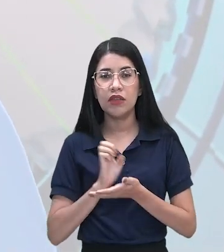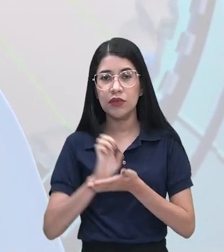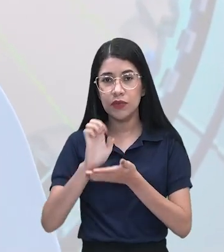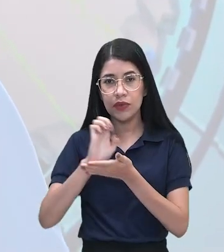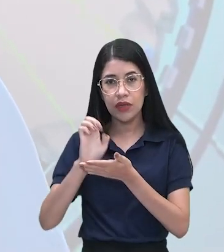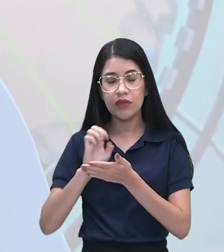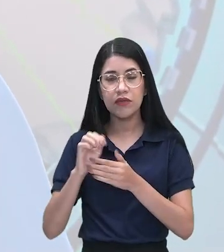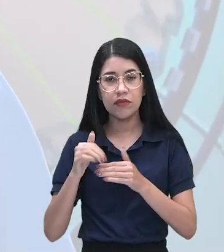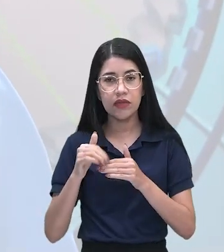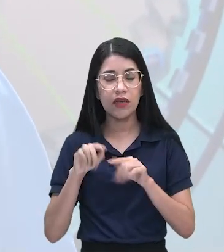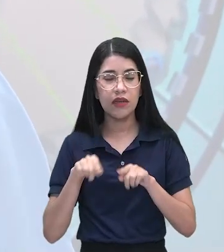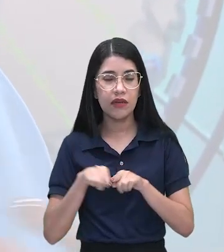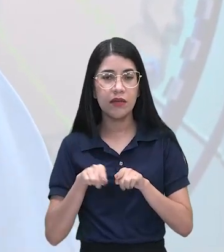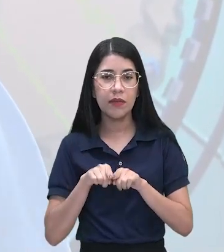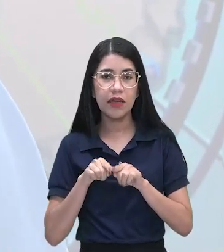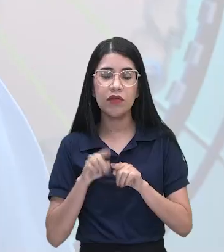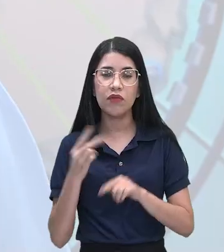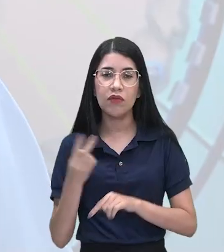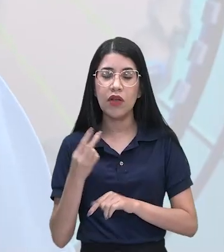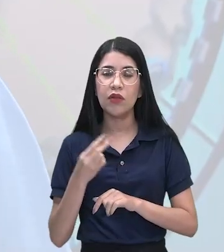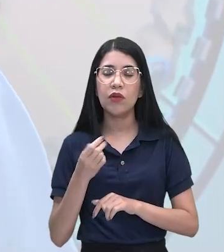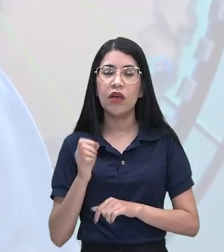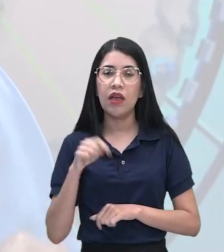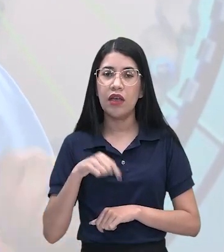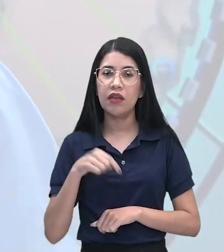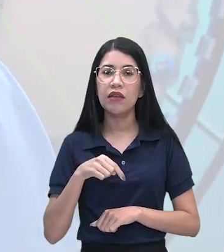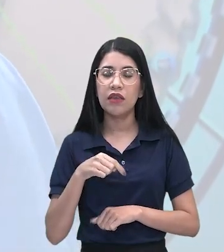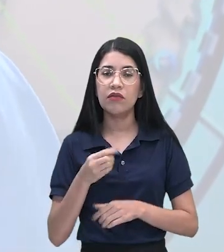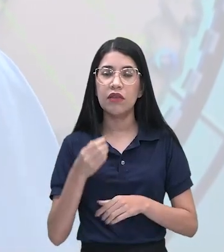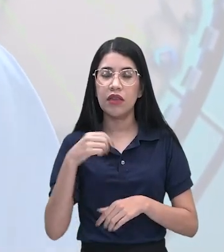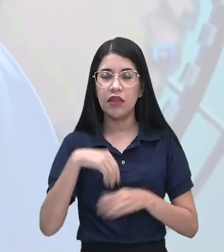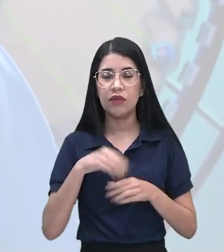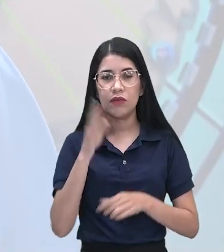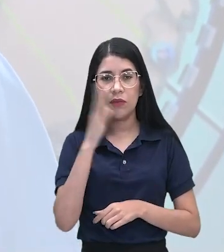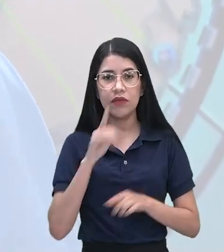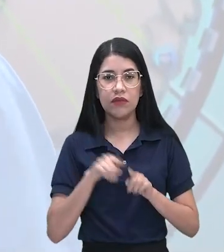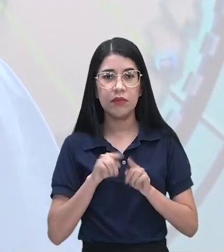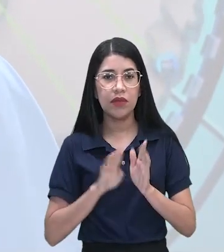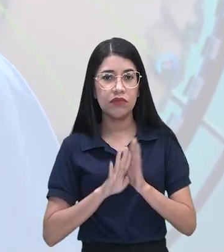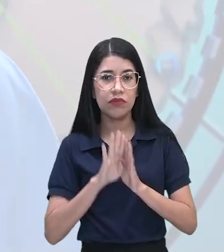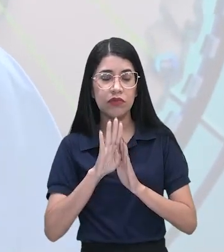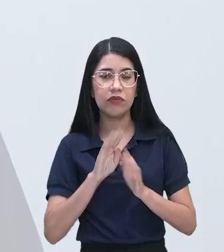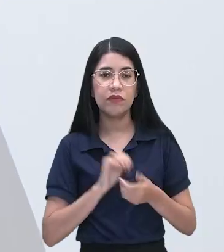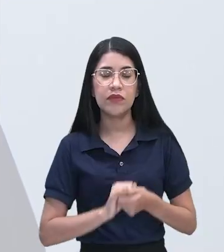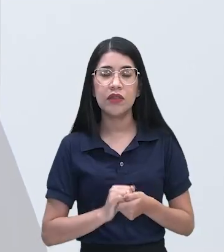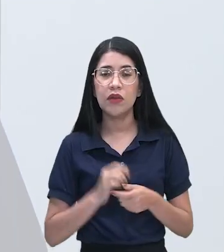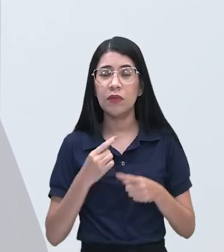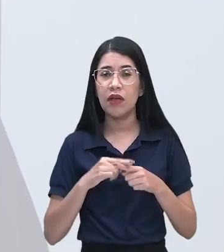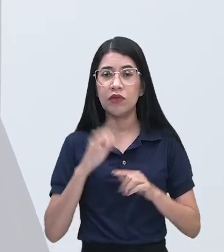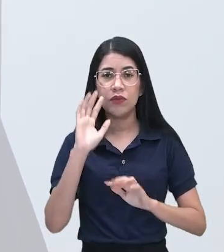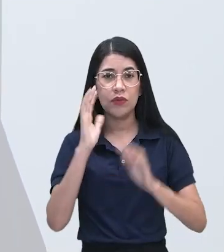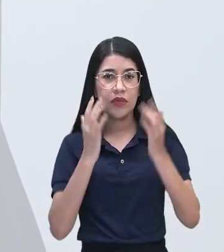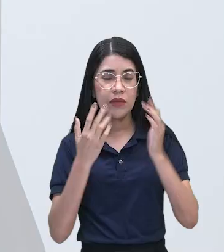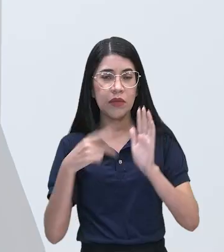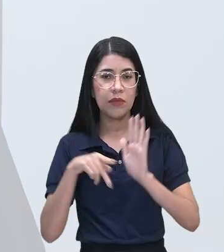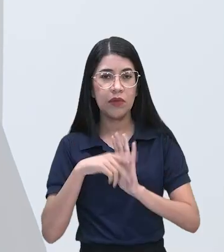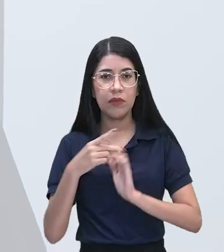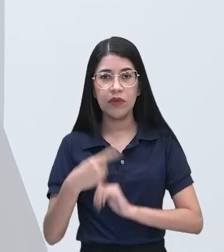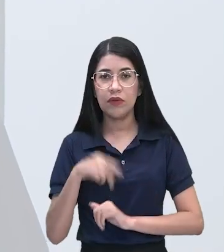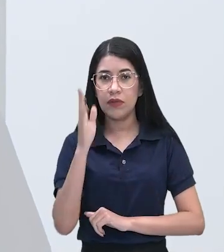aumento da exportação, o preço tem aumentado aqui internamente. Por conta do nosso